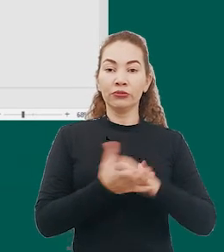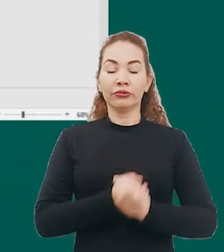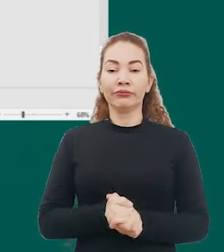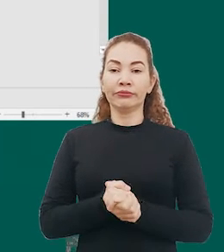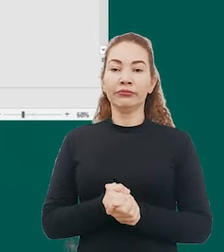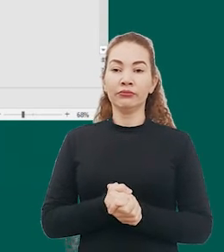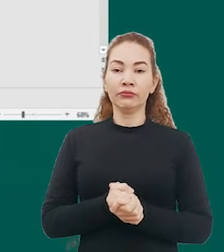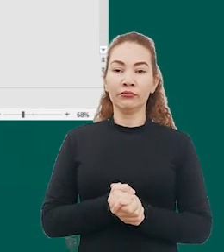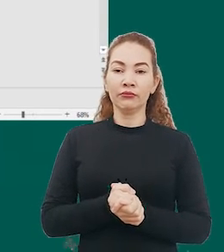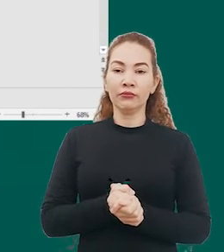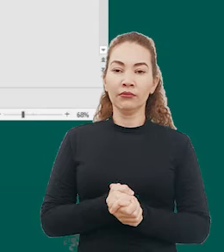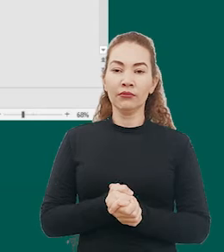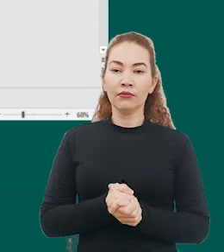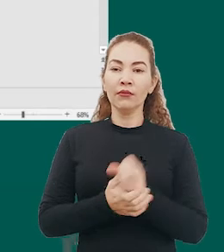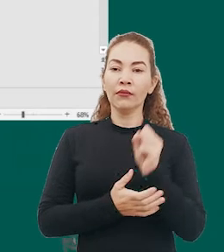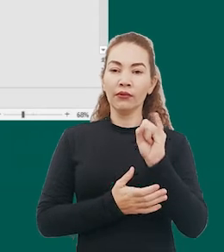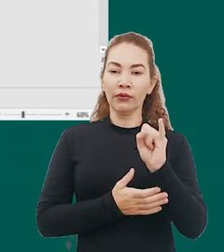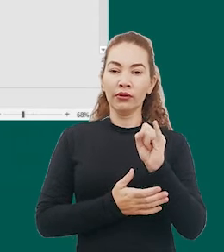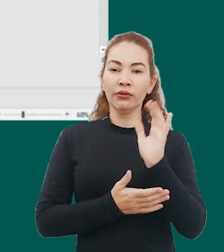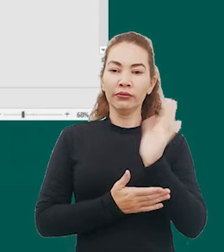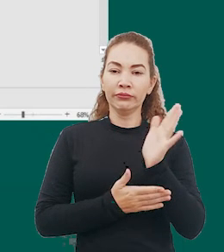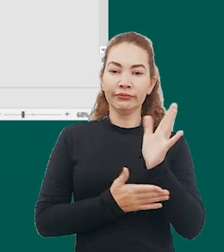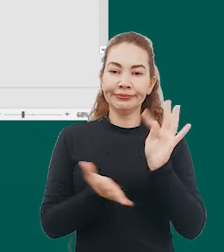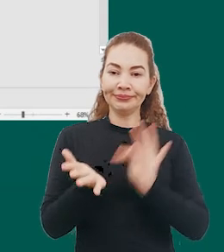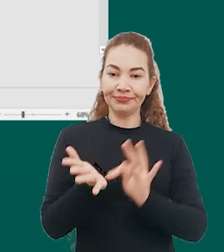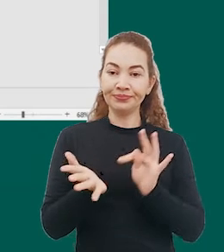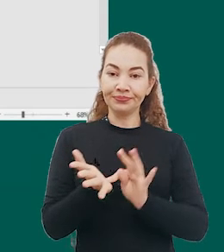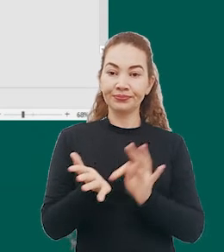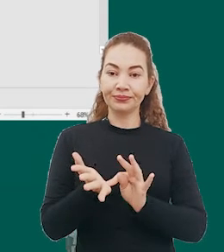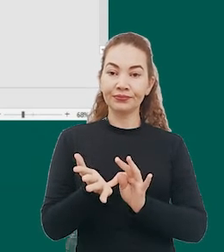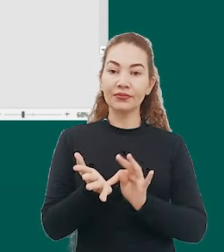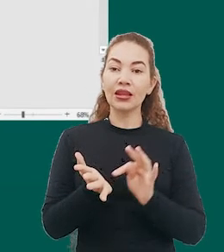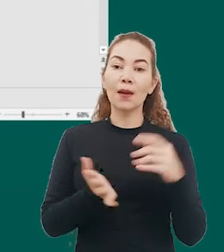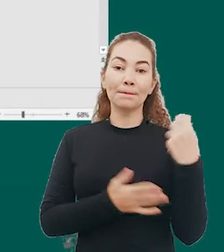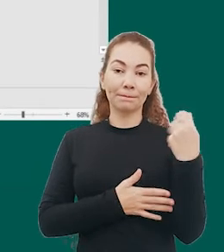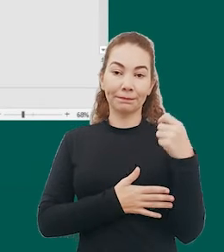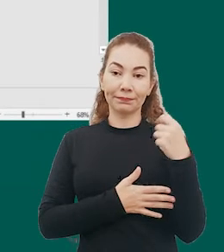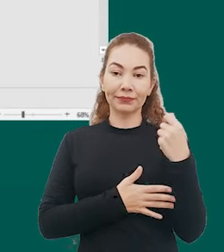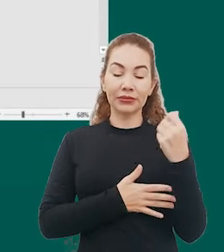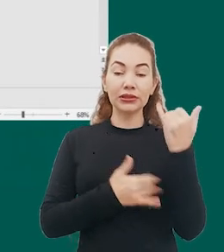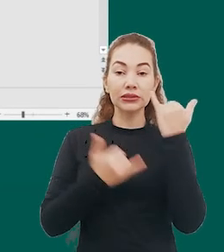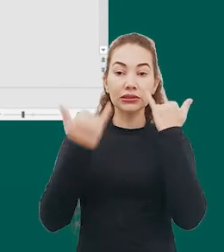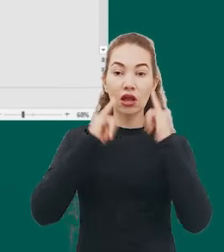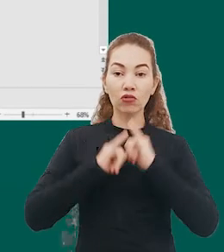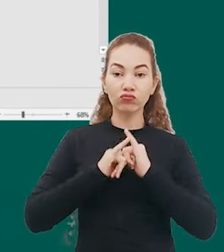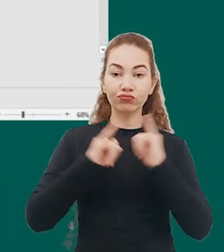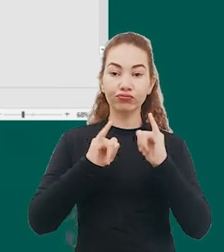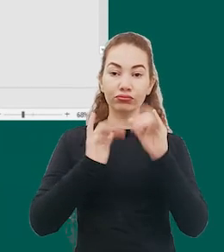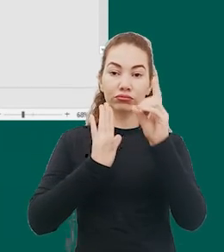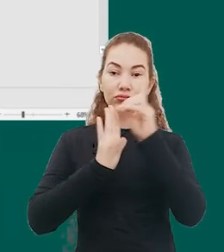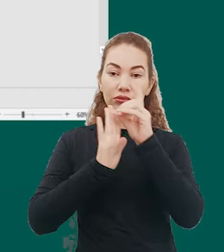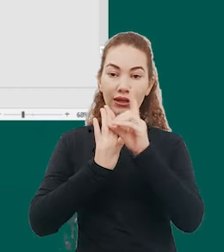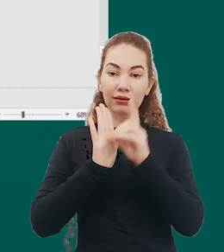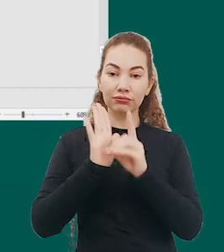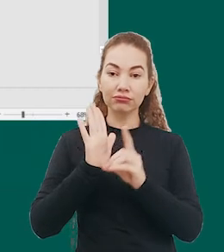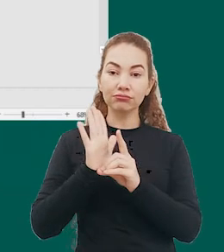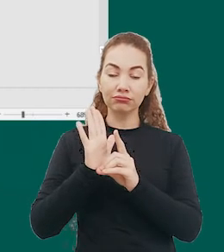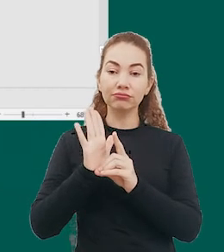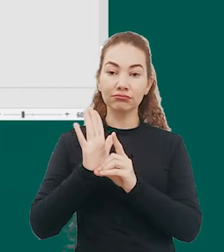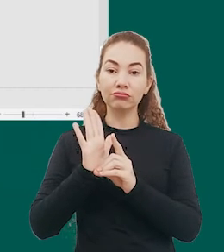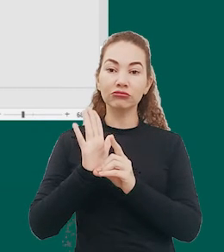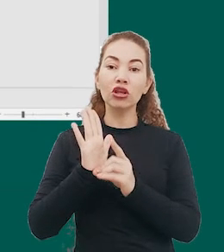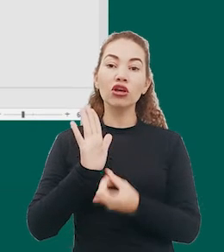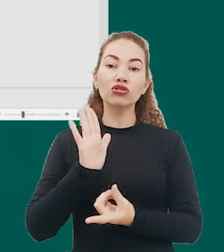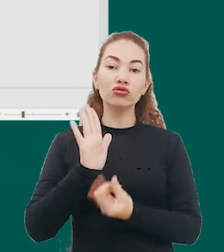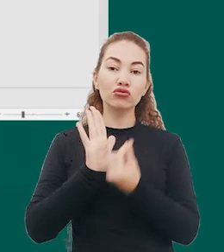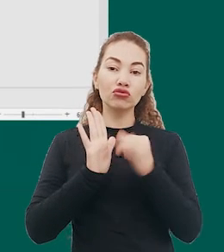sendo considerados rendimentos tributáveis, nós precisamos estar informando lá na nossa ficha de